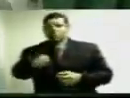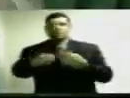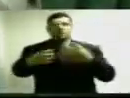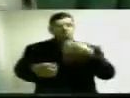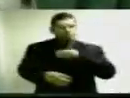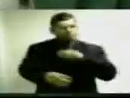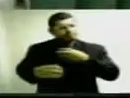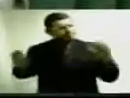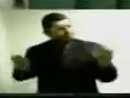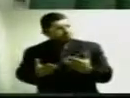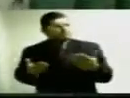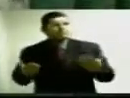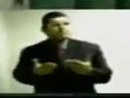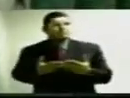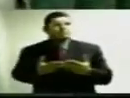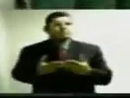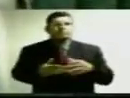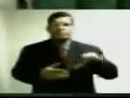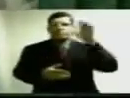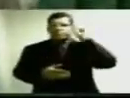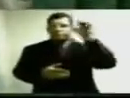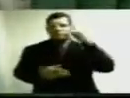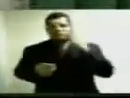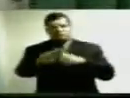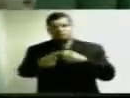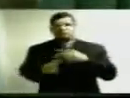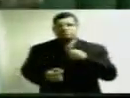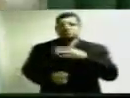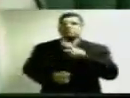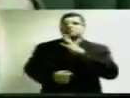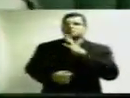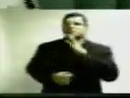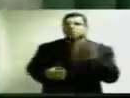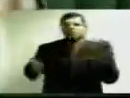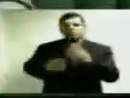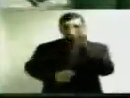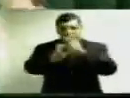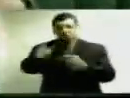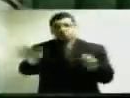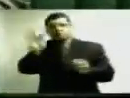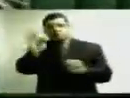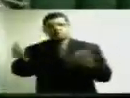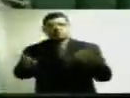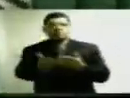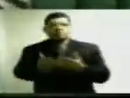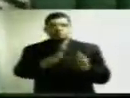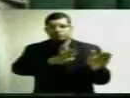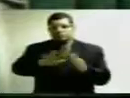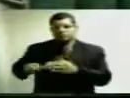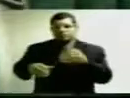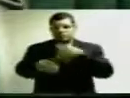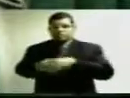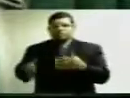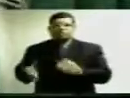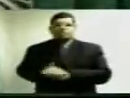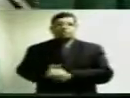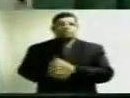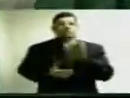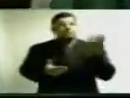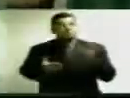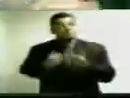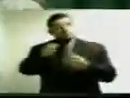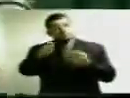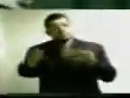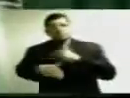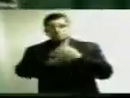a sensibilidade de auscultar, porque eu conheço o seu posicionamento, ele é favorável à extinção do voto secreto,